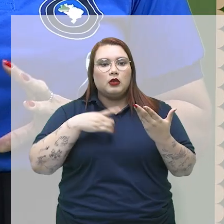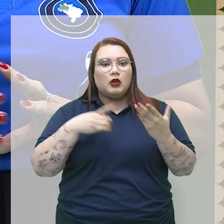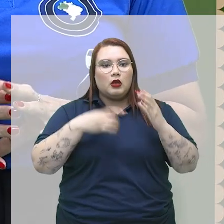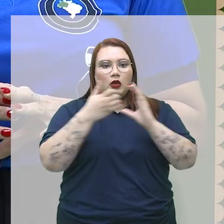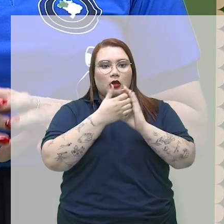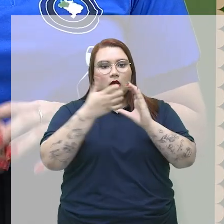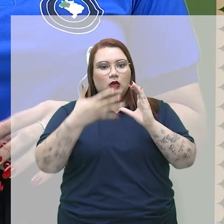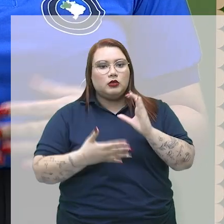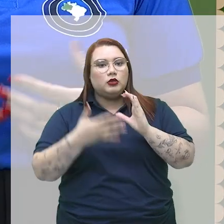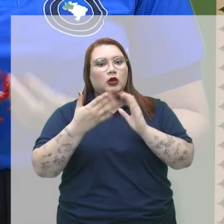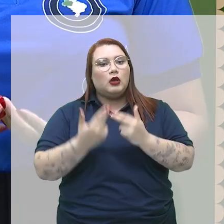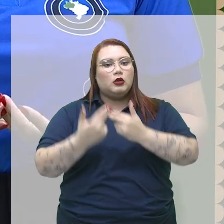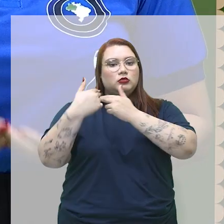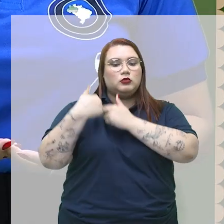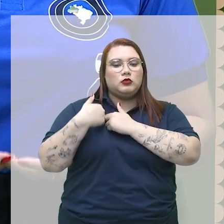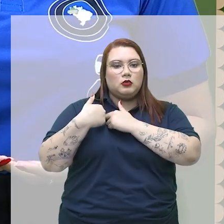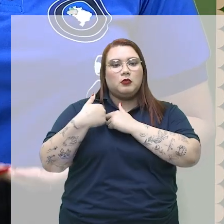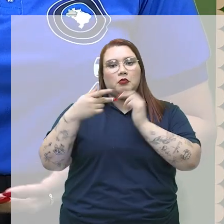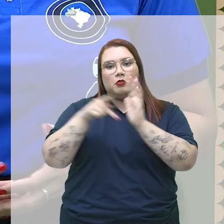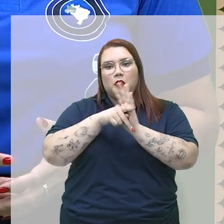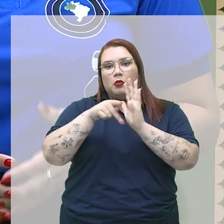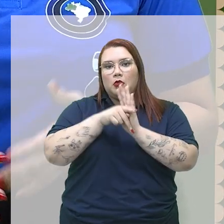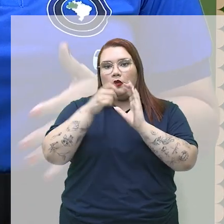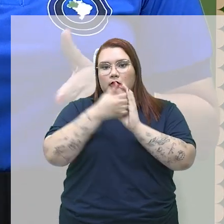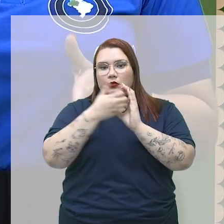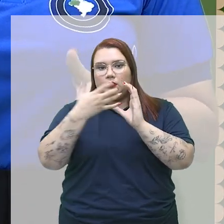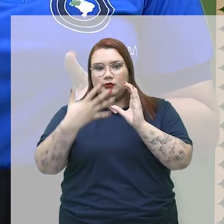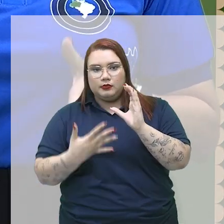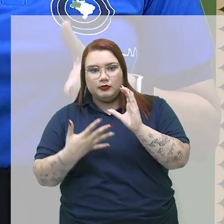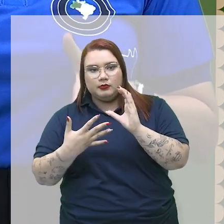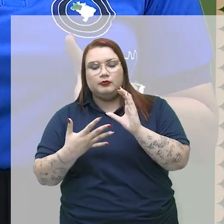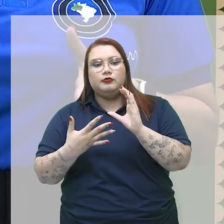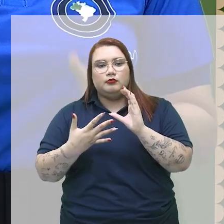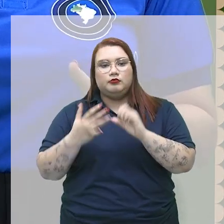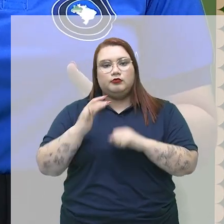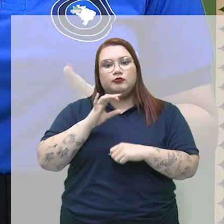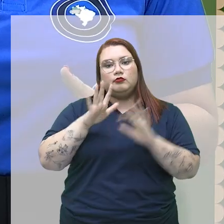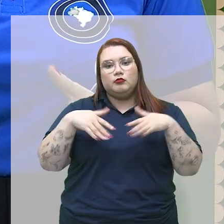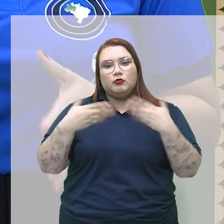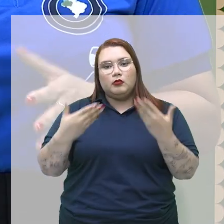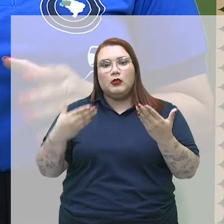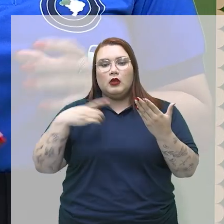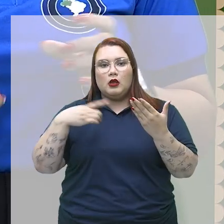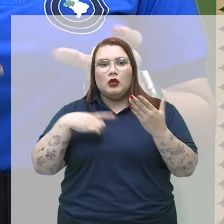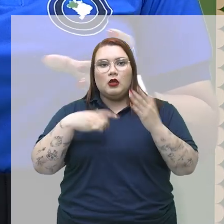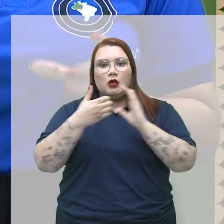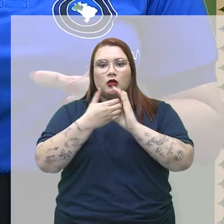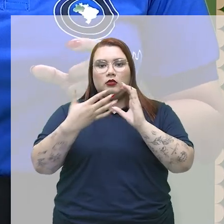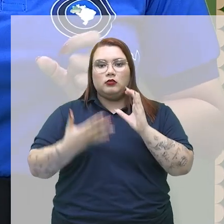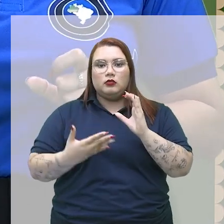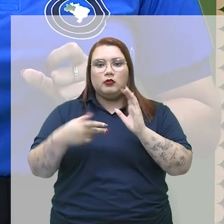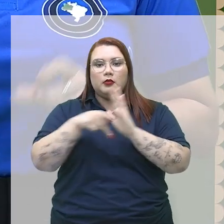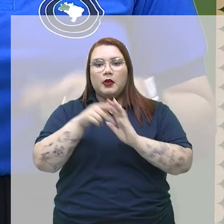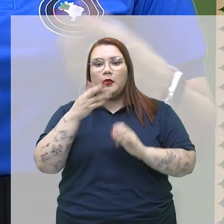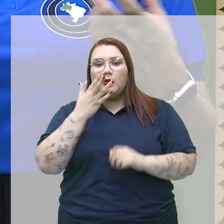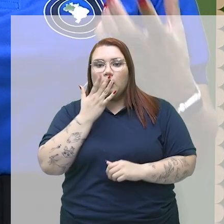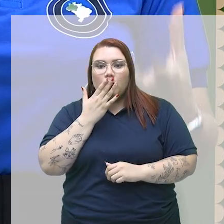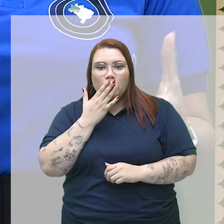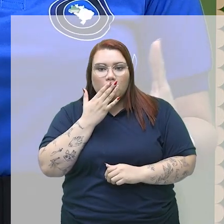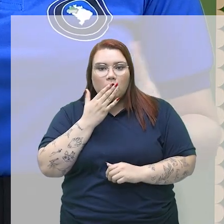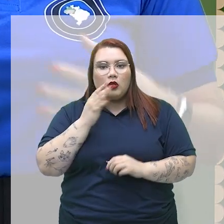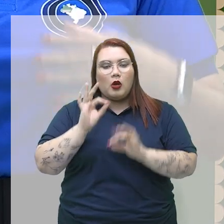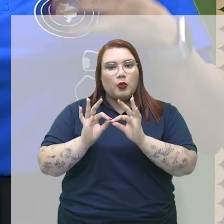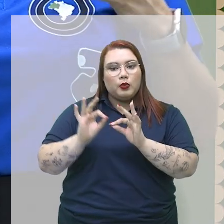existem fatores que são responsáveis por uma determinada característica. Né? Então, existem fatores ali responsáveis